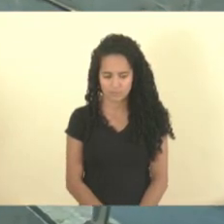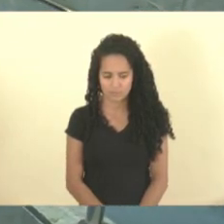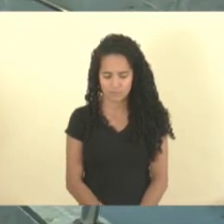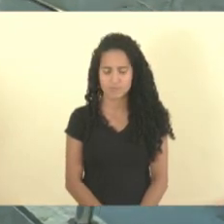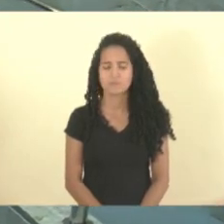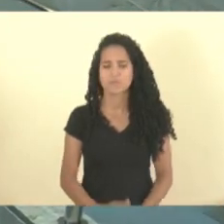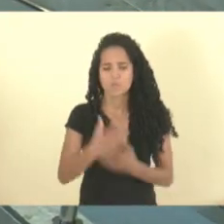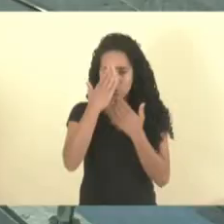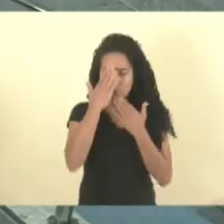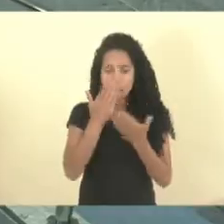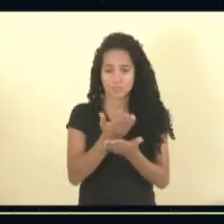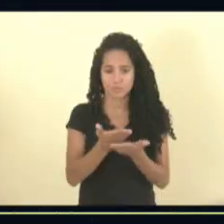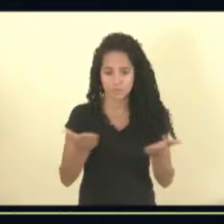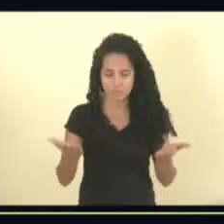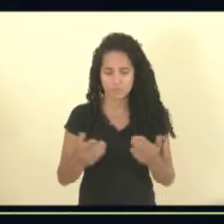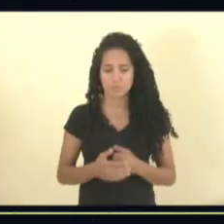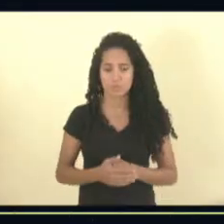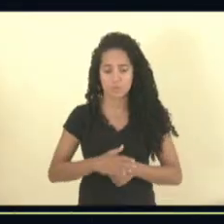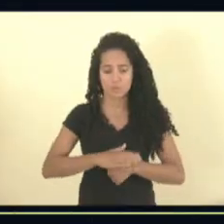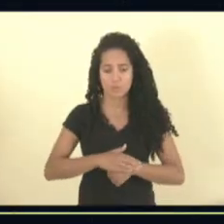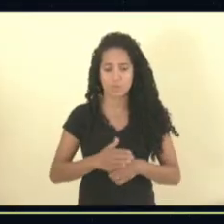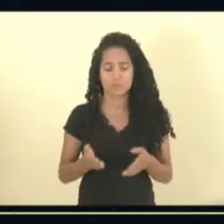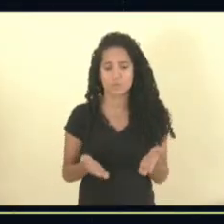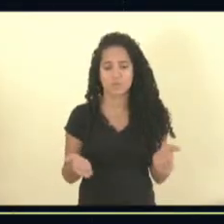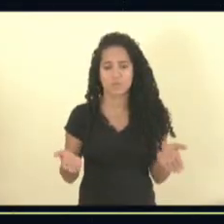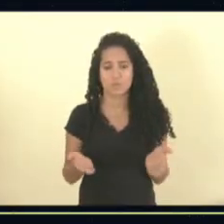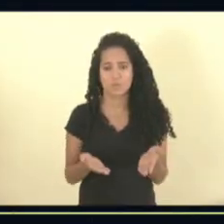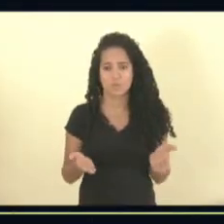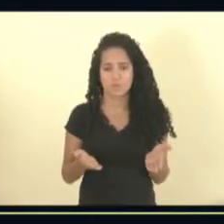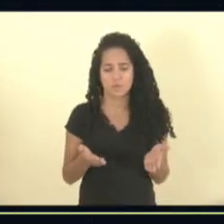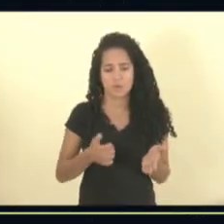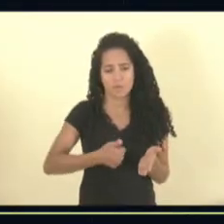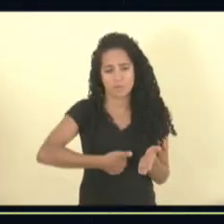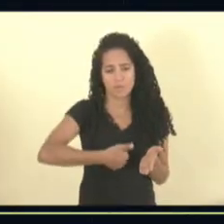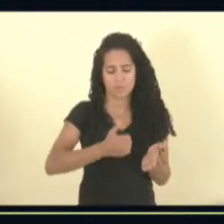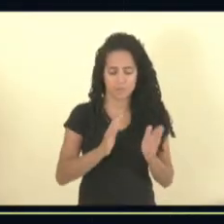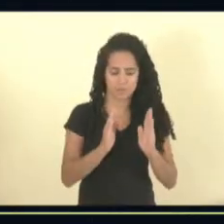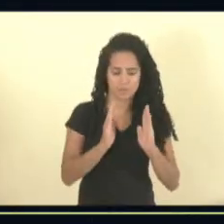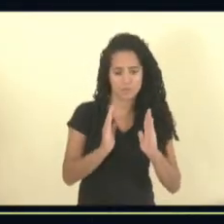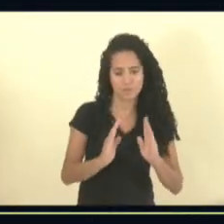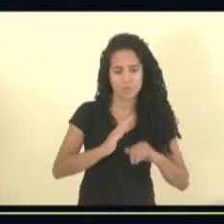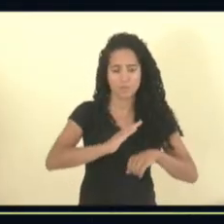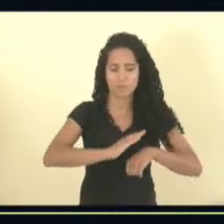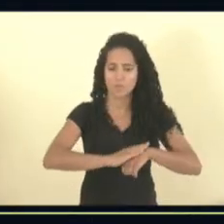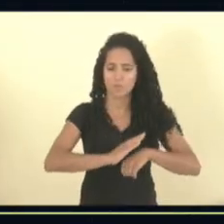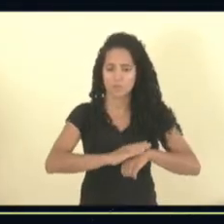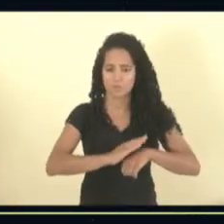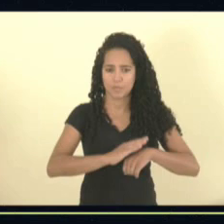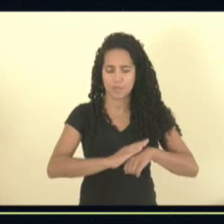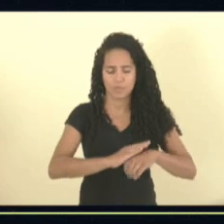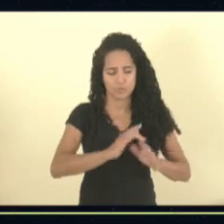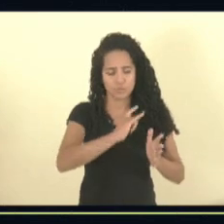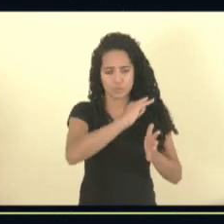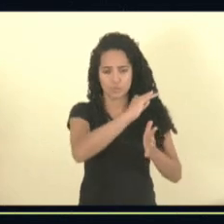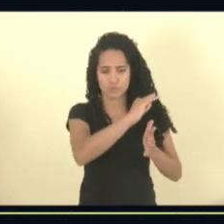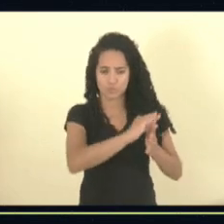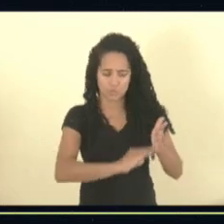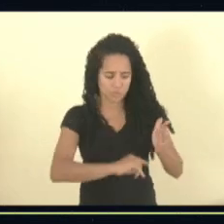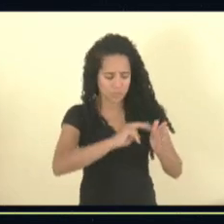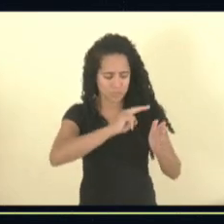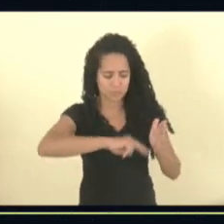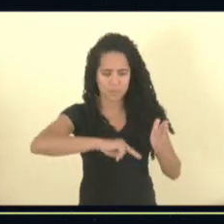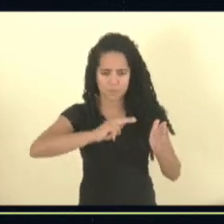Muito obrigado a todos. Nesse momento, passamos então à primeira fase do expediente, que nesse caso é sujeita a